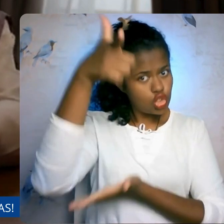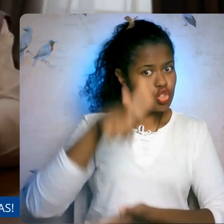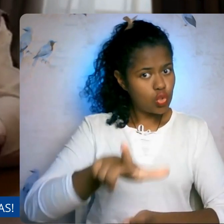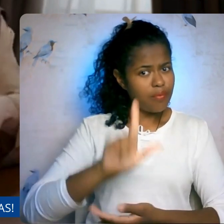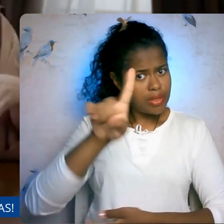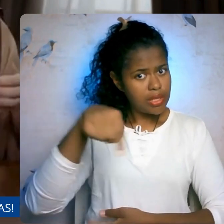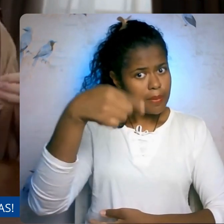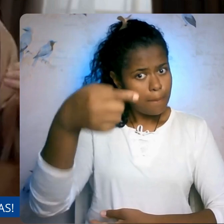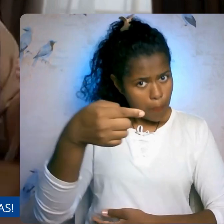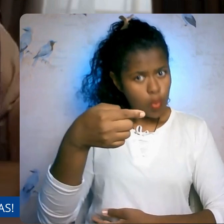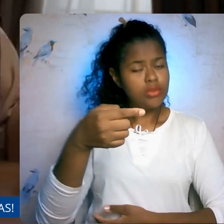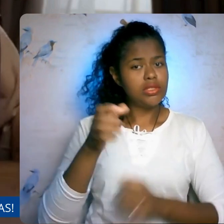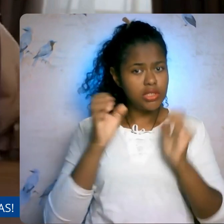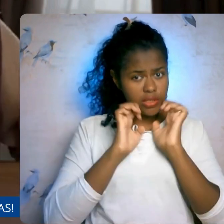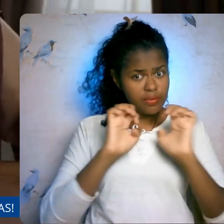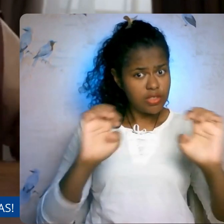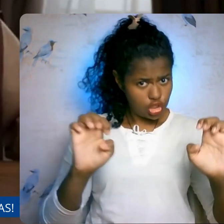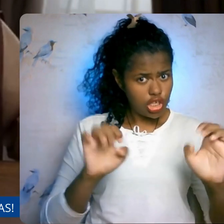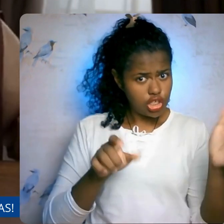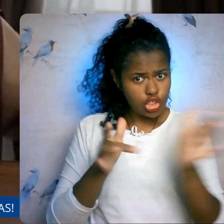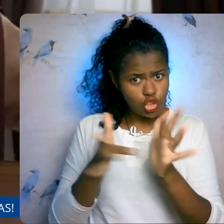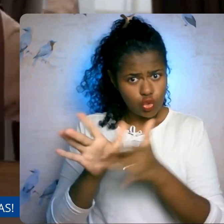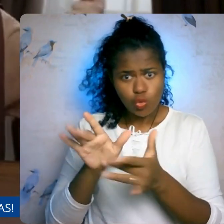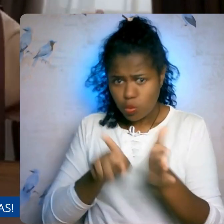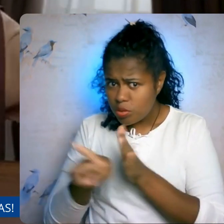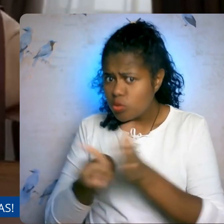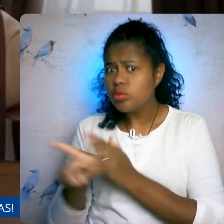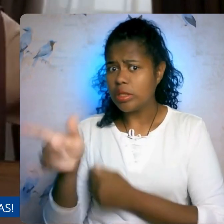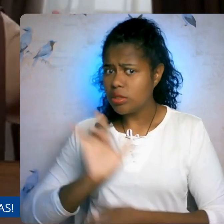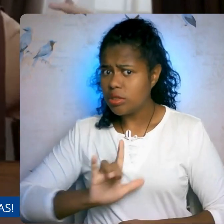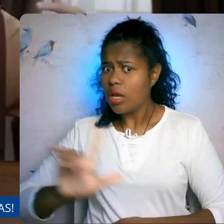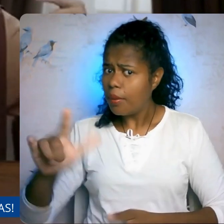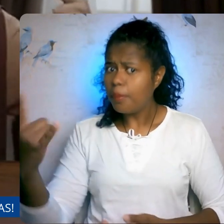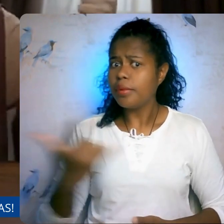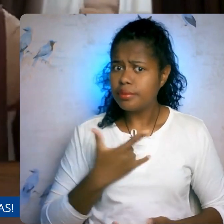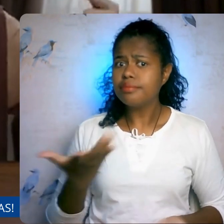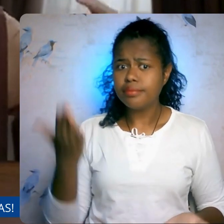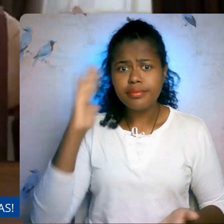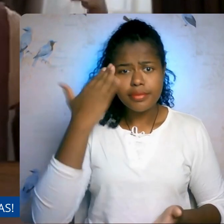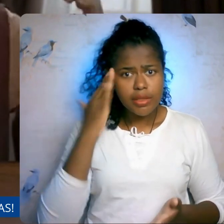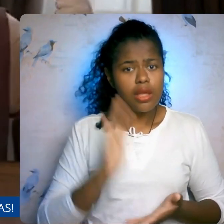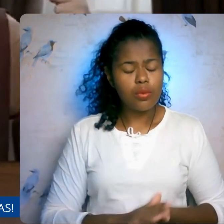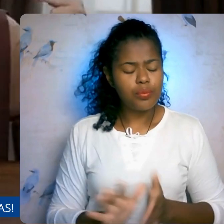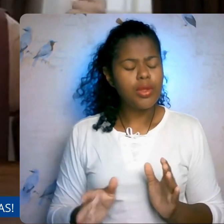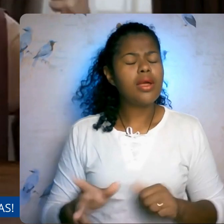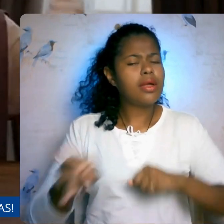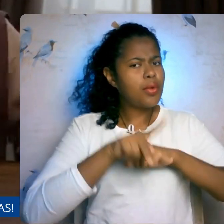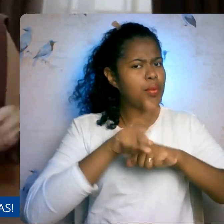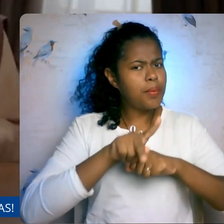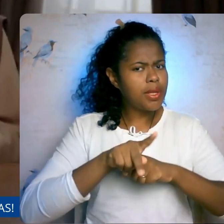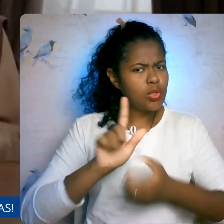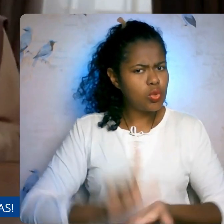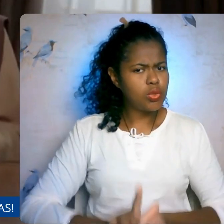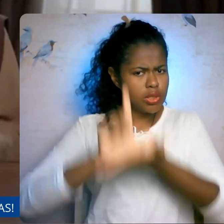que eu acabei de ler. Veja, então pondo-se de pé em companhia dos 11, com voz forte lhes disse, então Pedro assume a